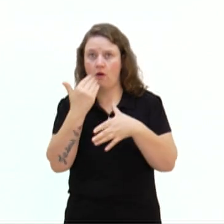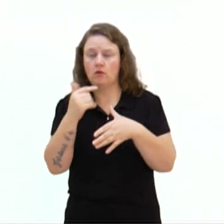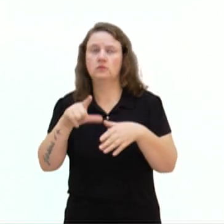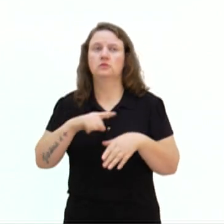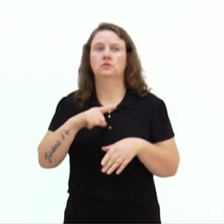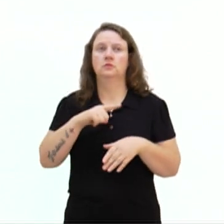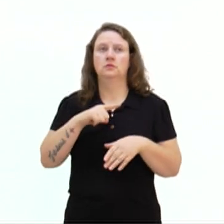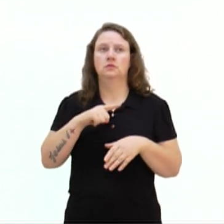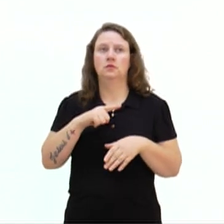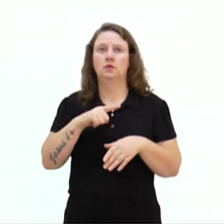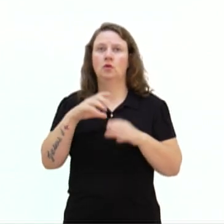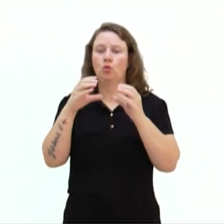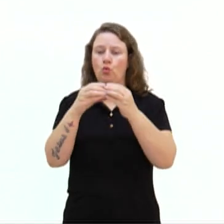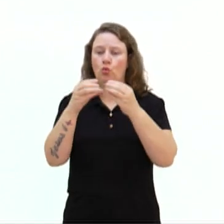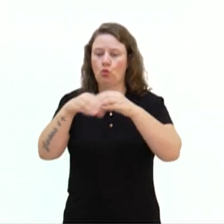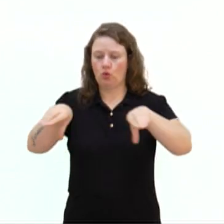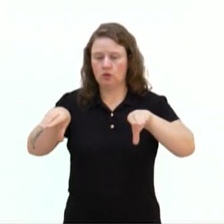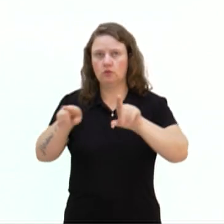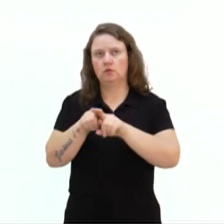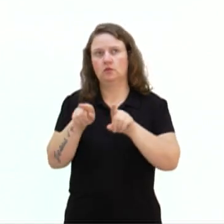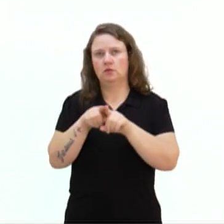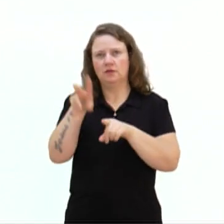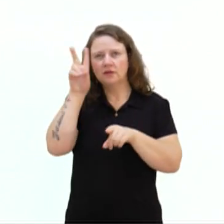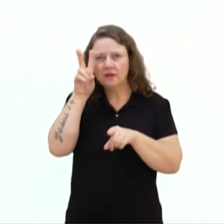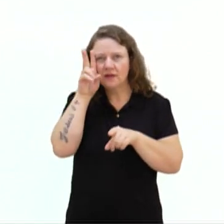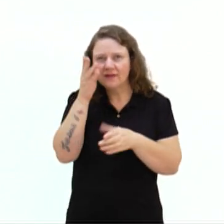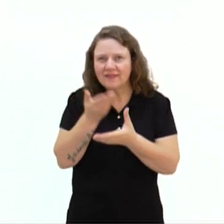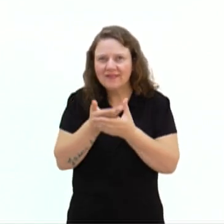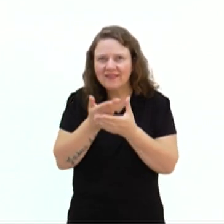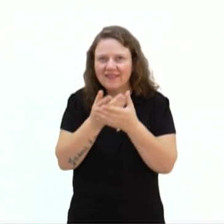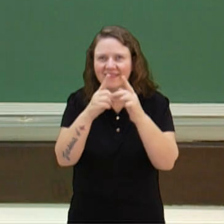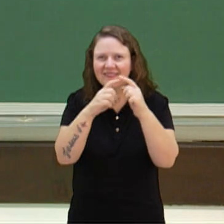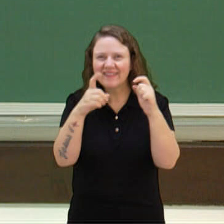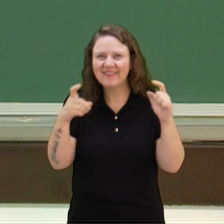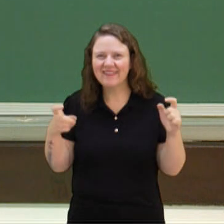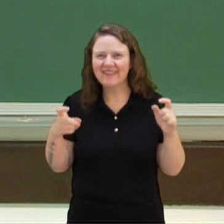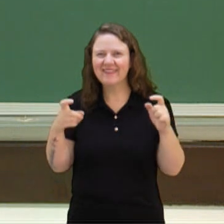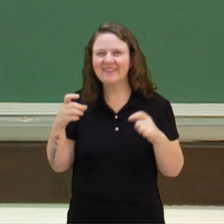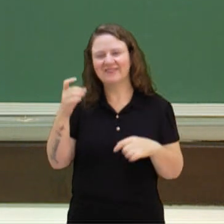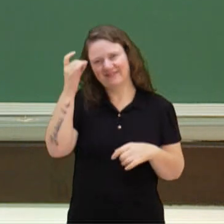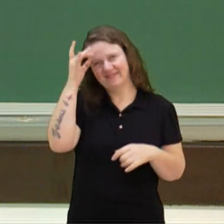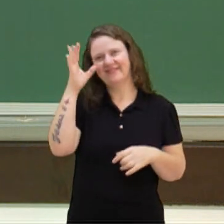Bactérias e fungos. Lembraram da aulinha? Fácil, né?